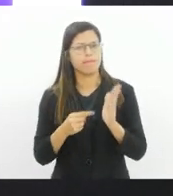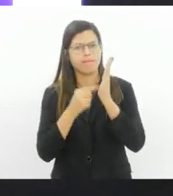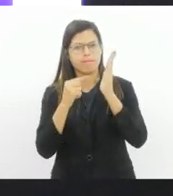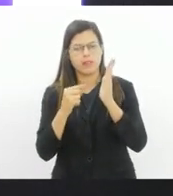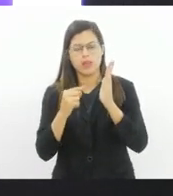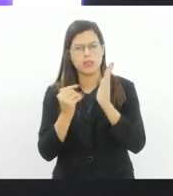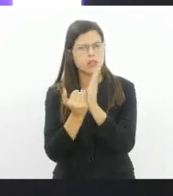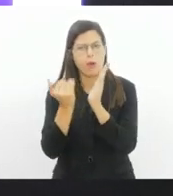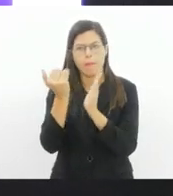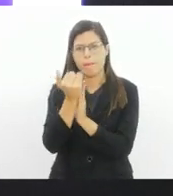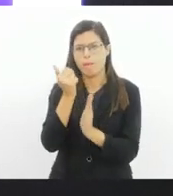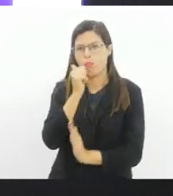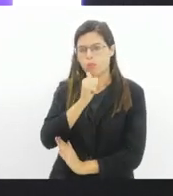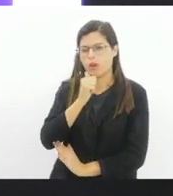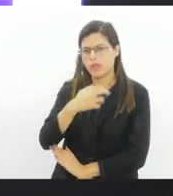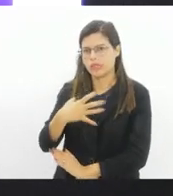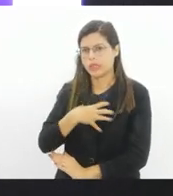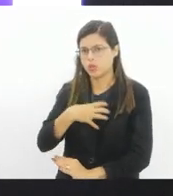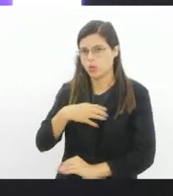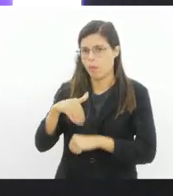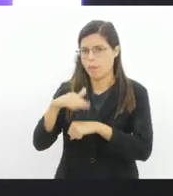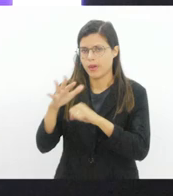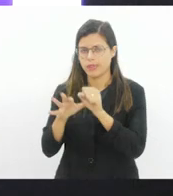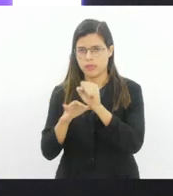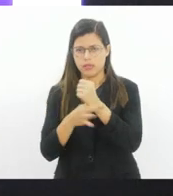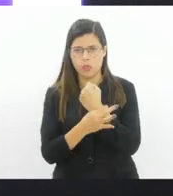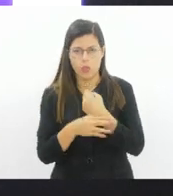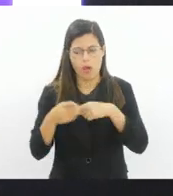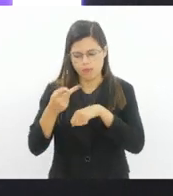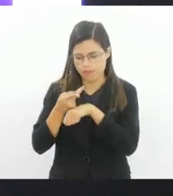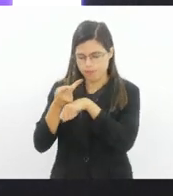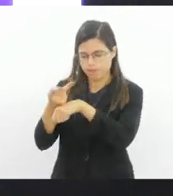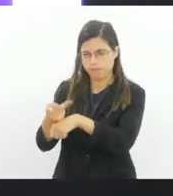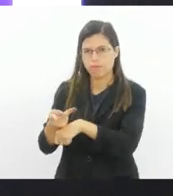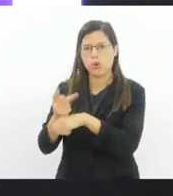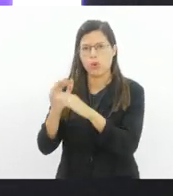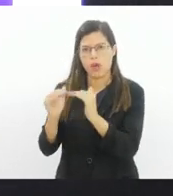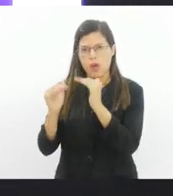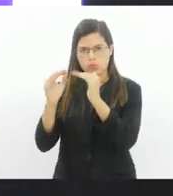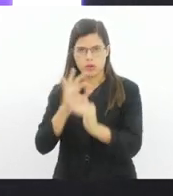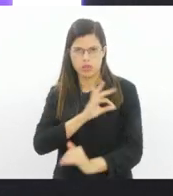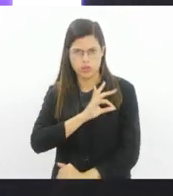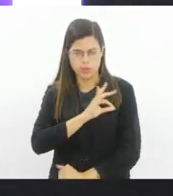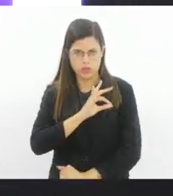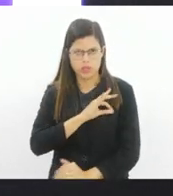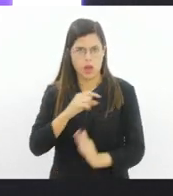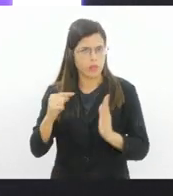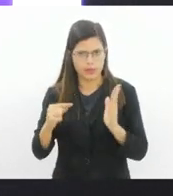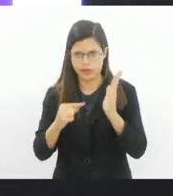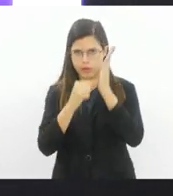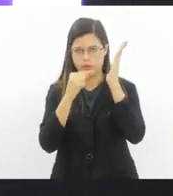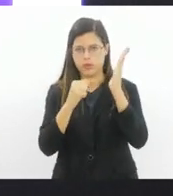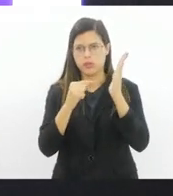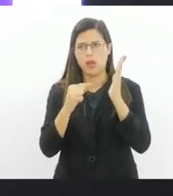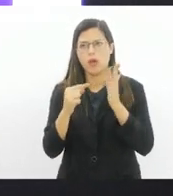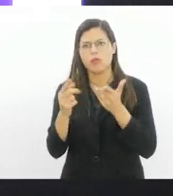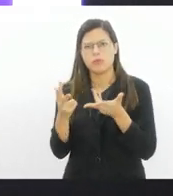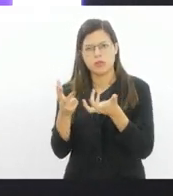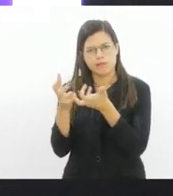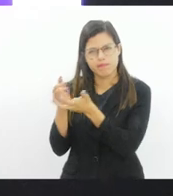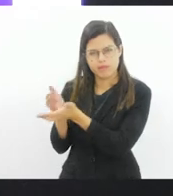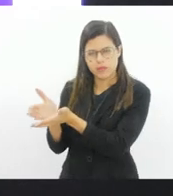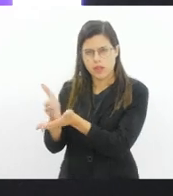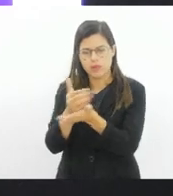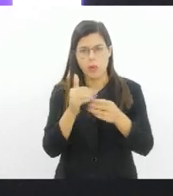têm se sentido mais seguras para buscarem a autoridade policial e fazerem a denúncia. Quando a gente olha para os dados de mais